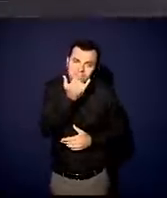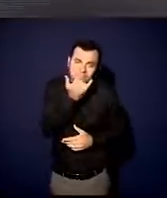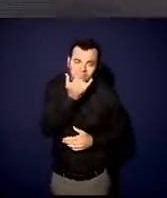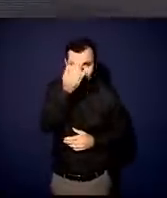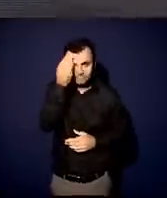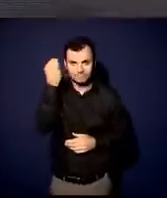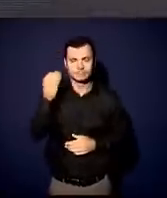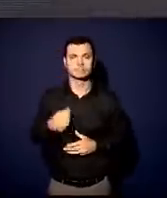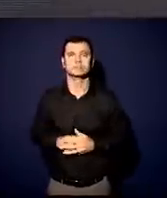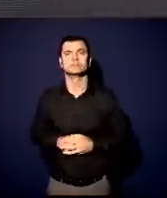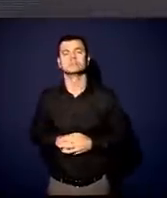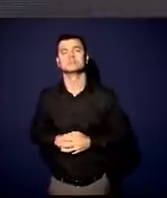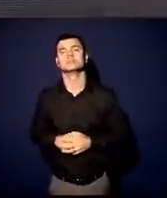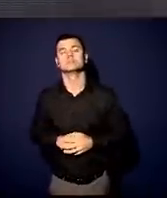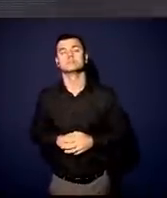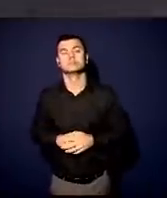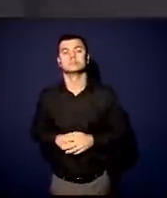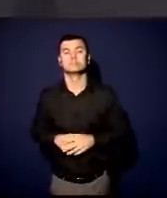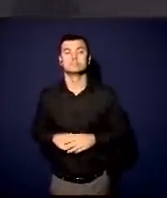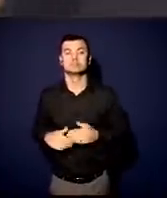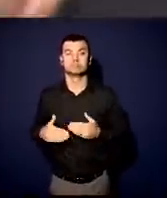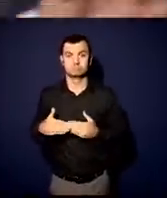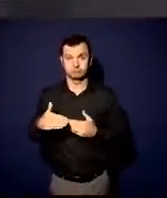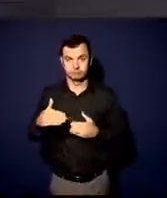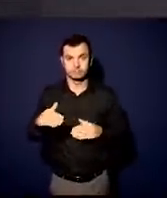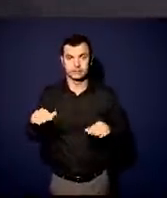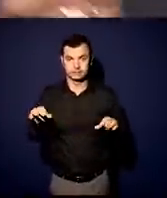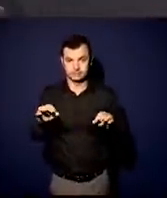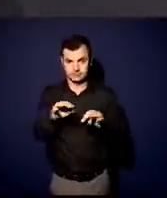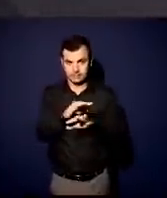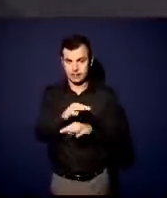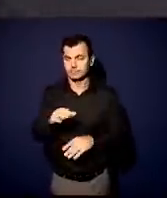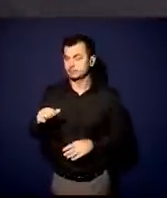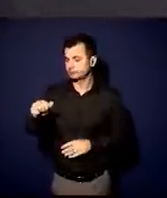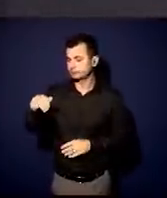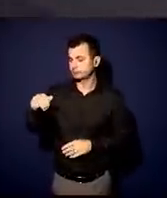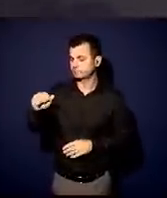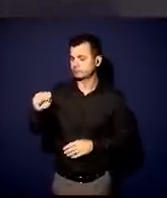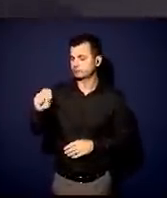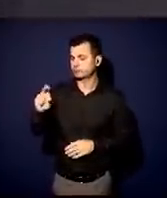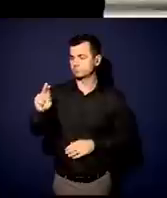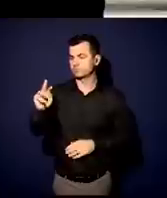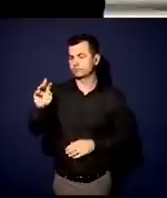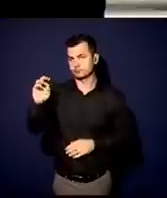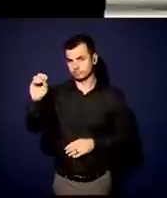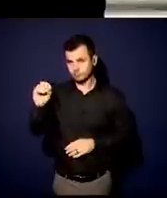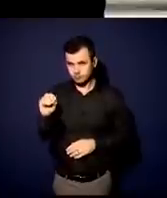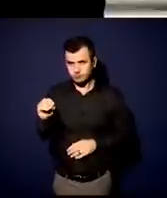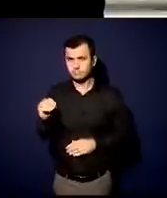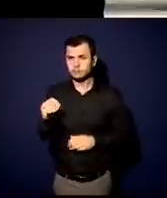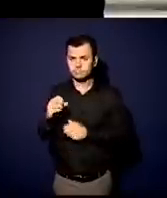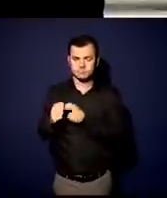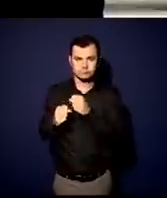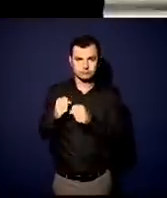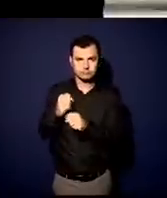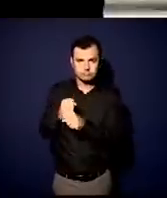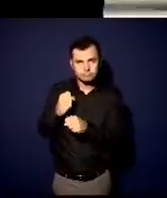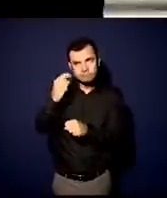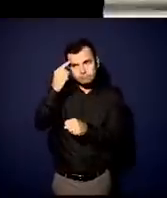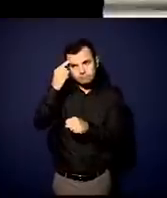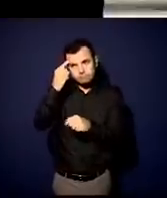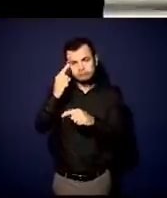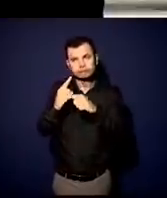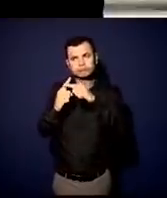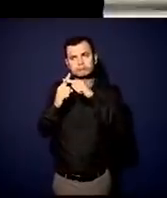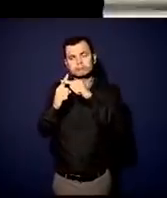acho que para encerrar eu queria saber sua opinião a gente começou o ano com um cenário que era super otimista é o